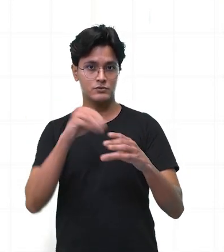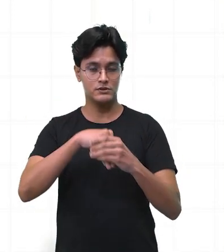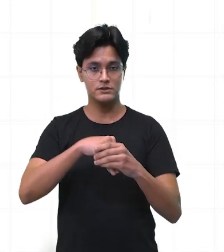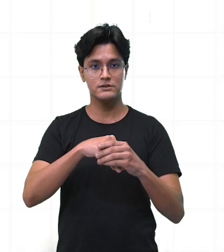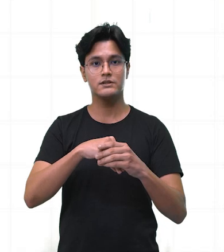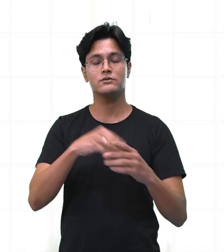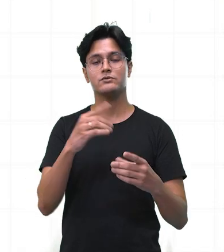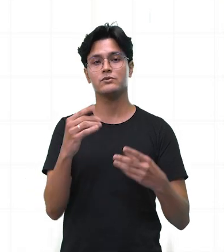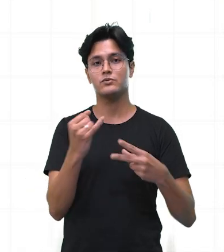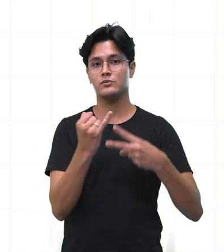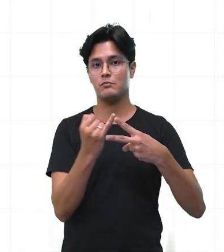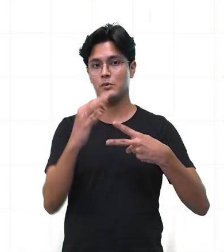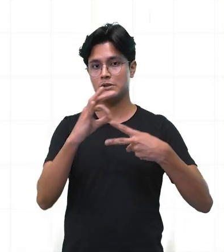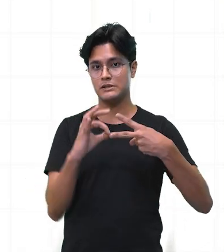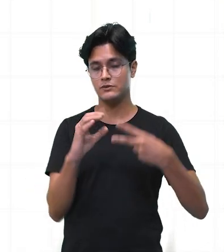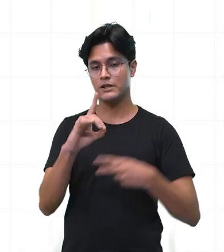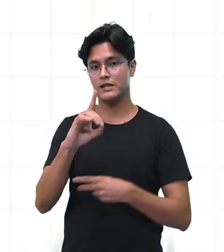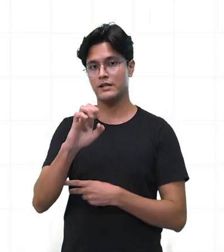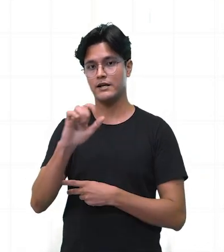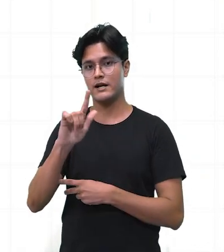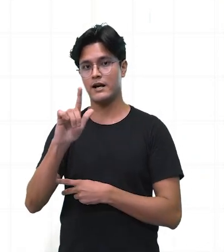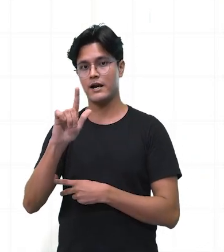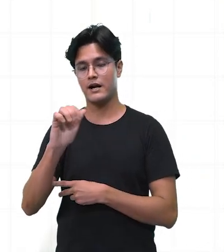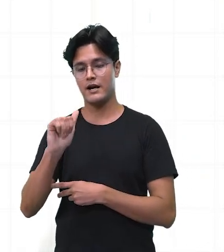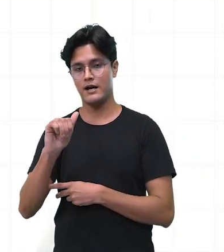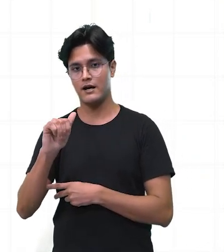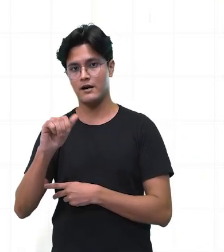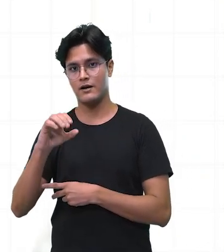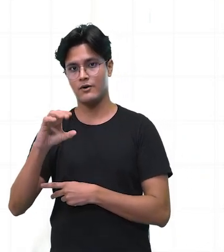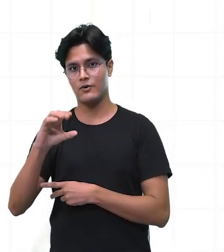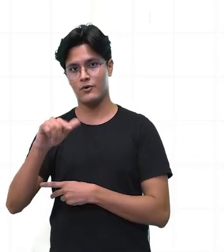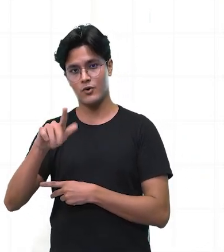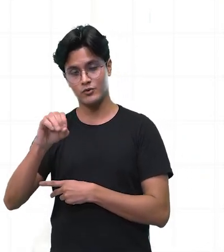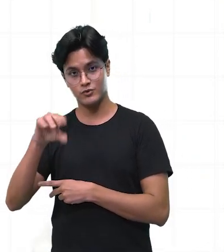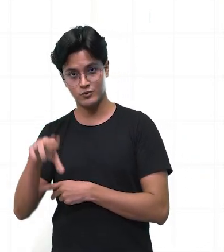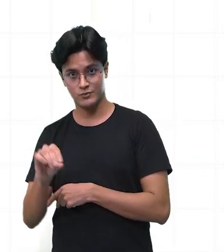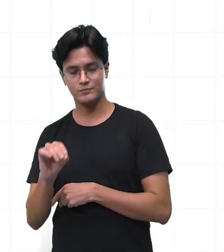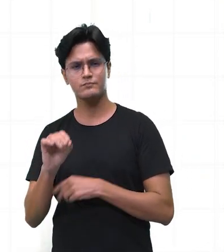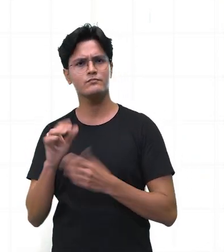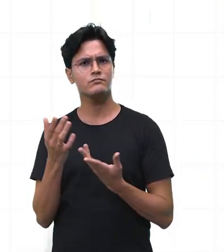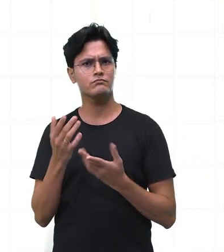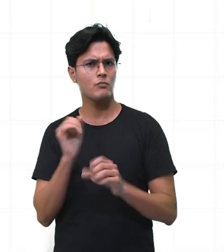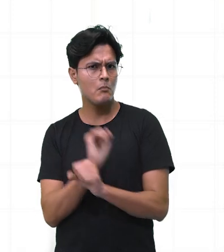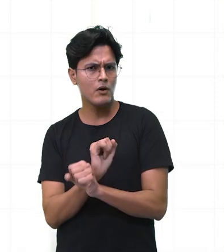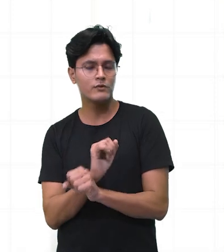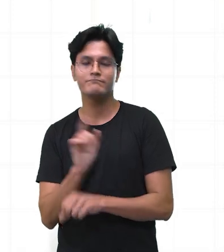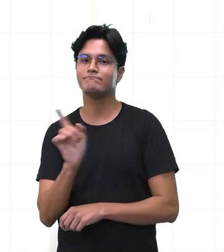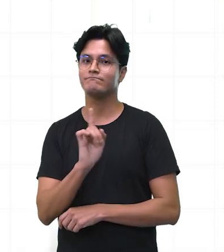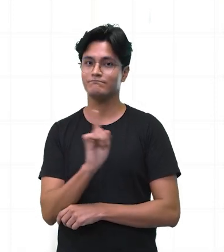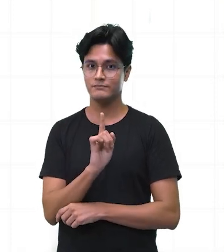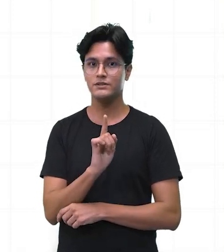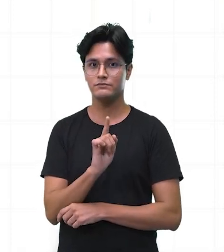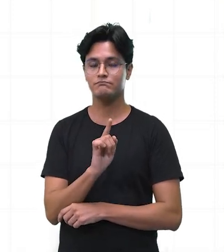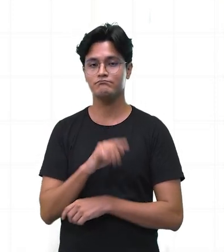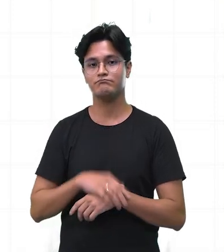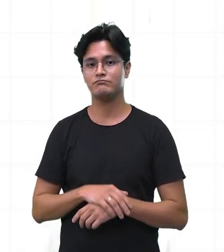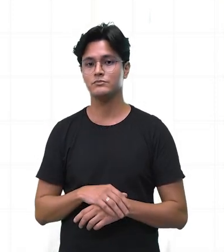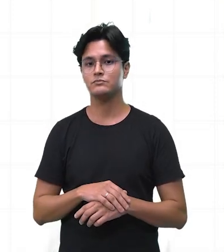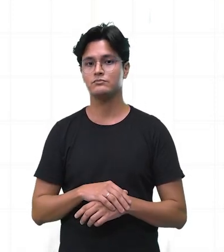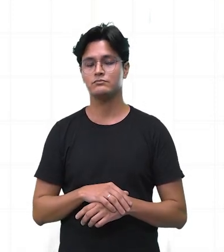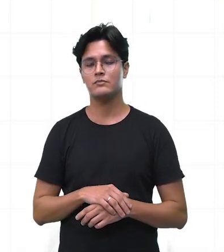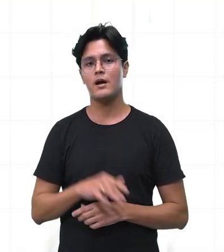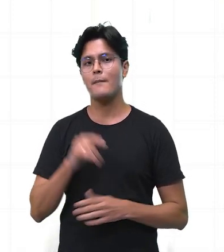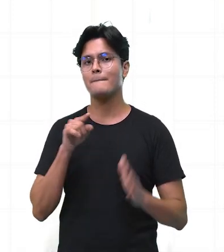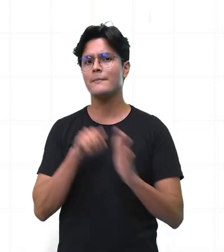um decágono, certo? Parou aí? Não, porque ele não quer saber a soma dos